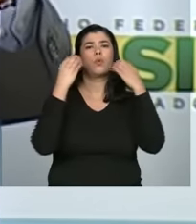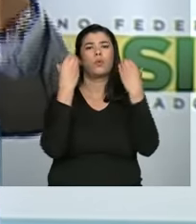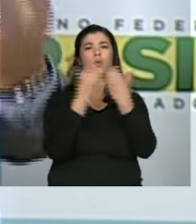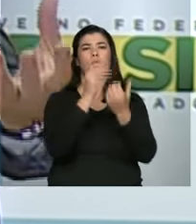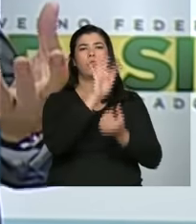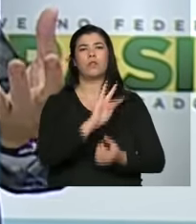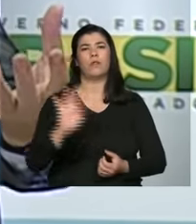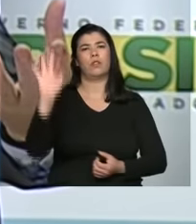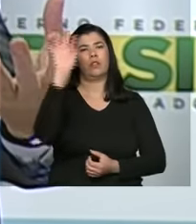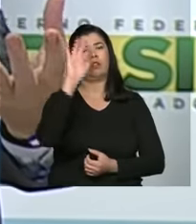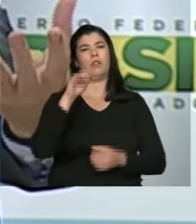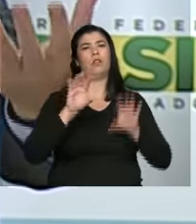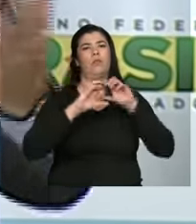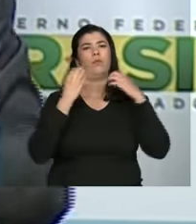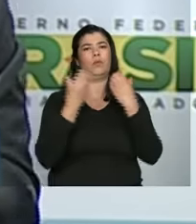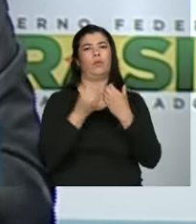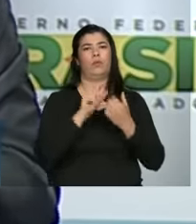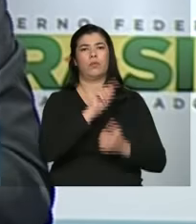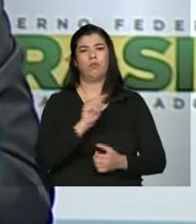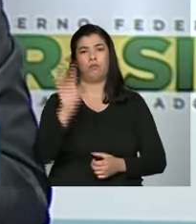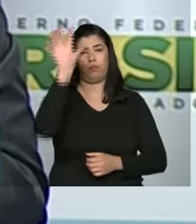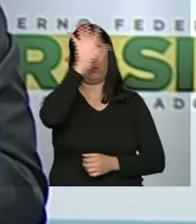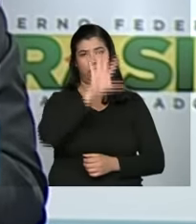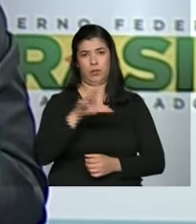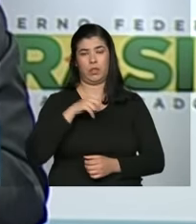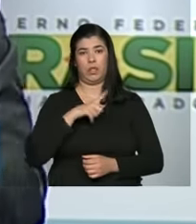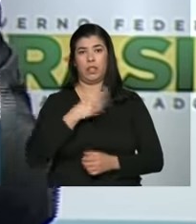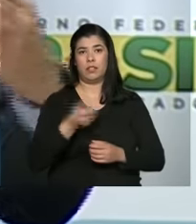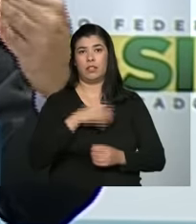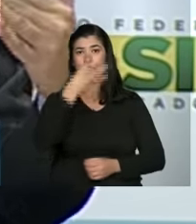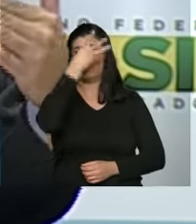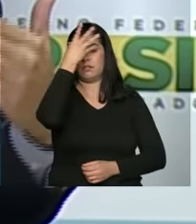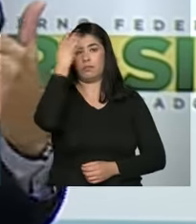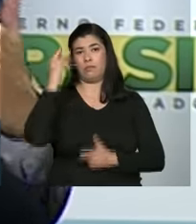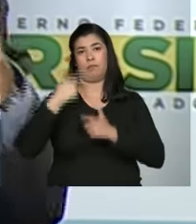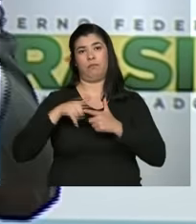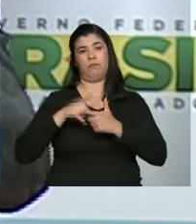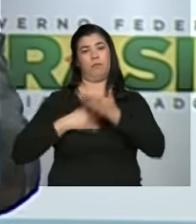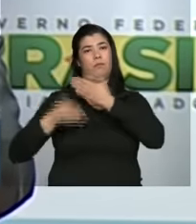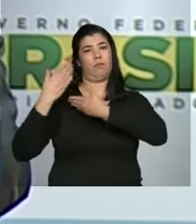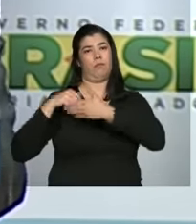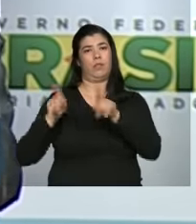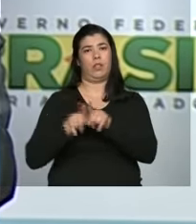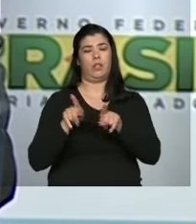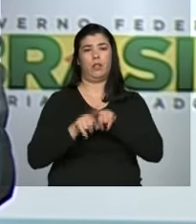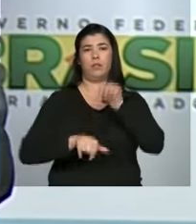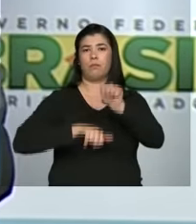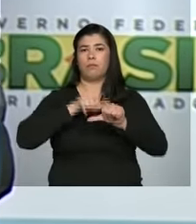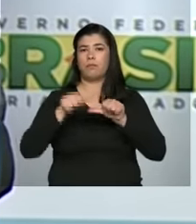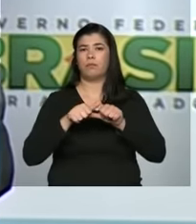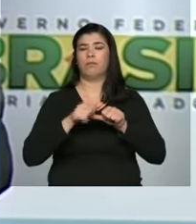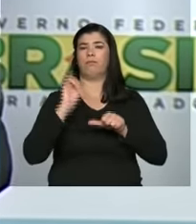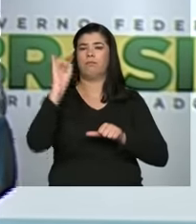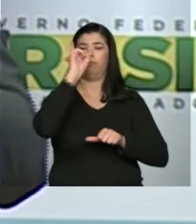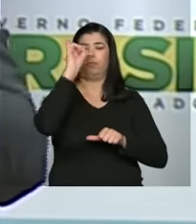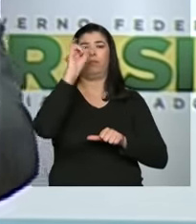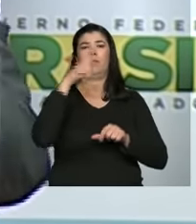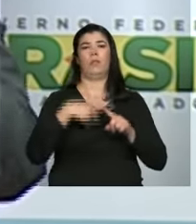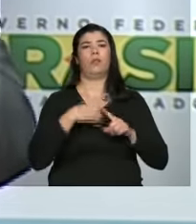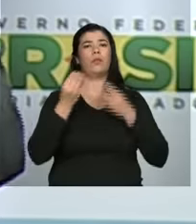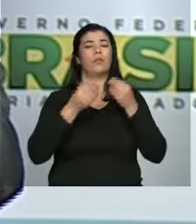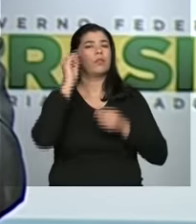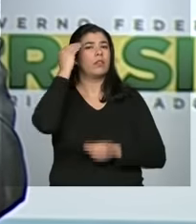Federal dos conselhos regionais certo de virar essa página então há uma convergência muito importante de